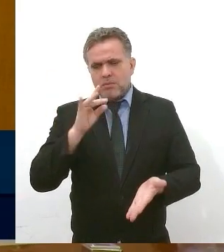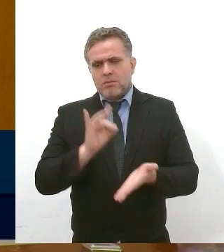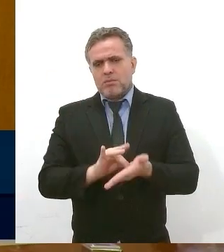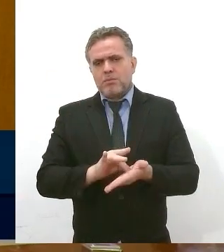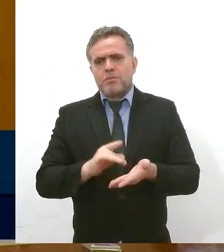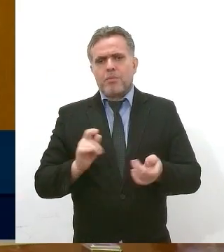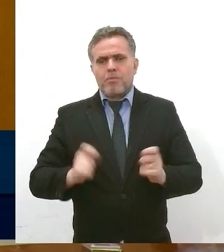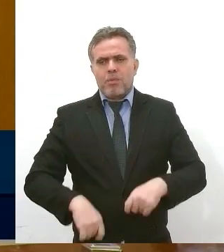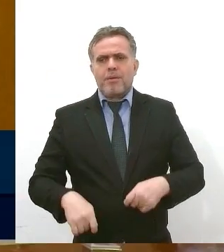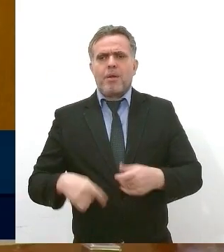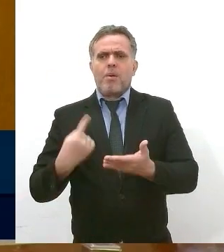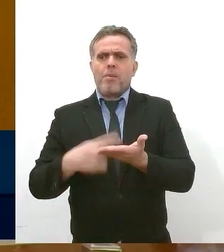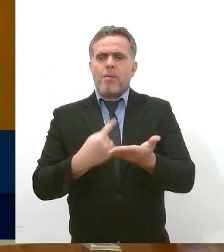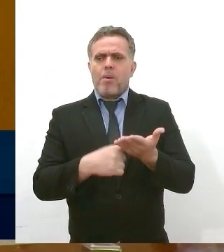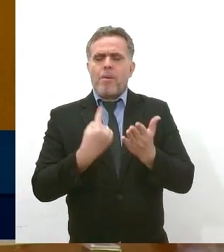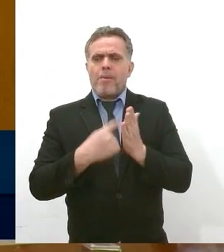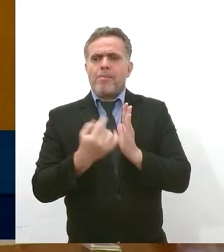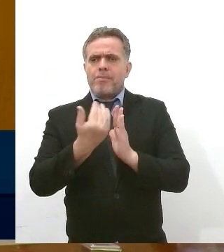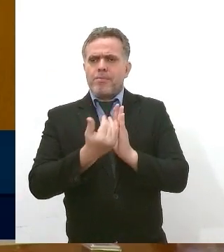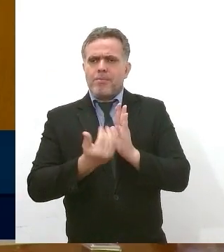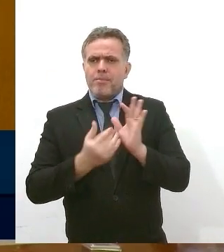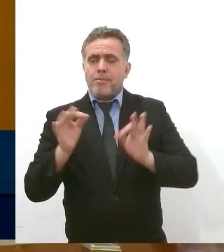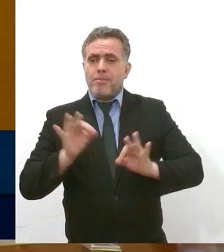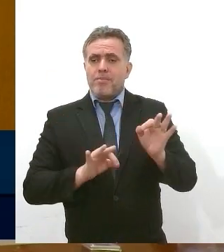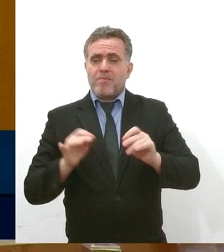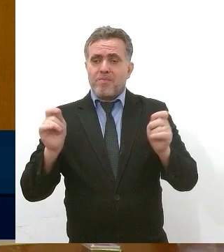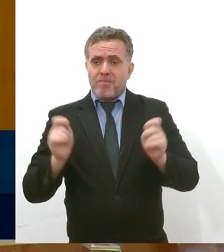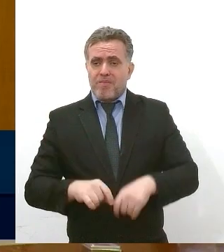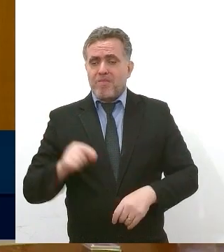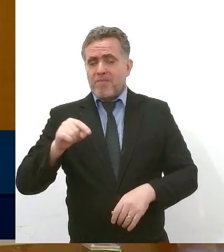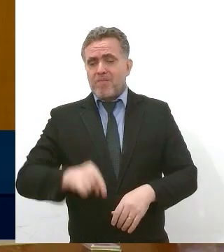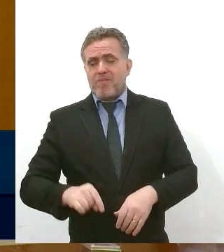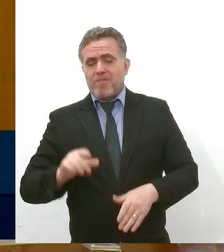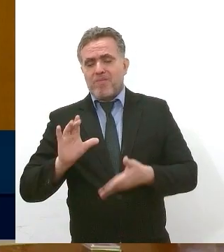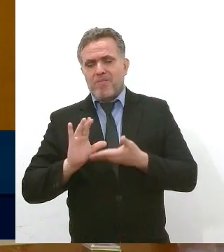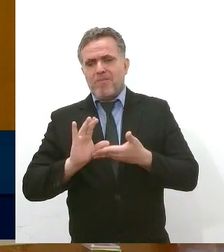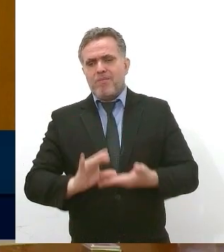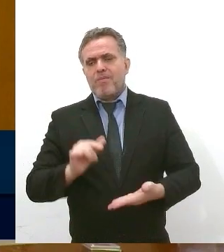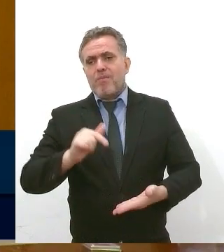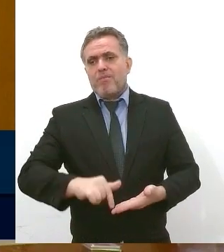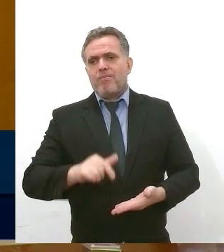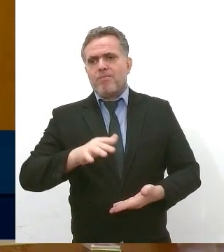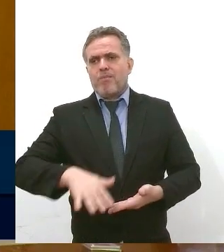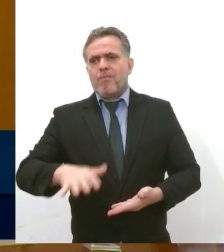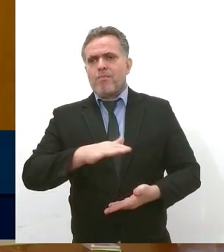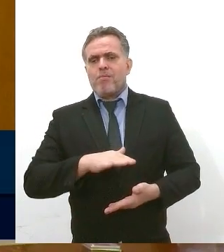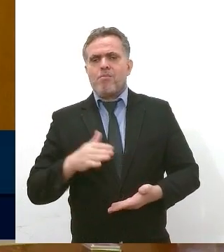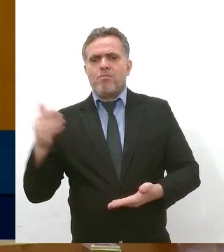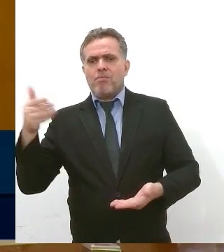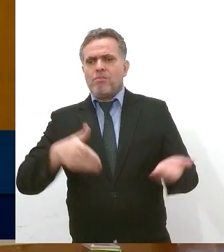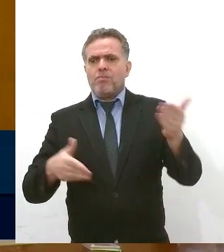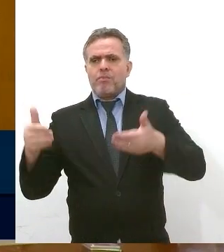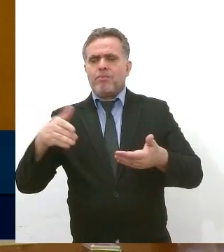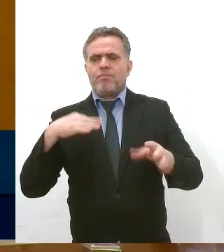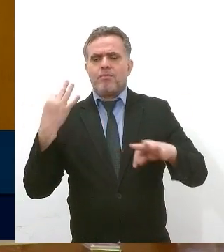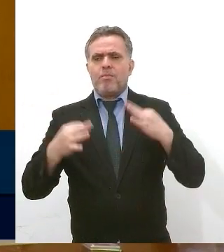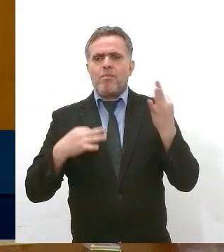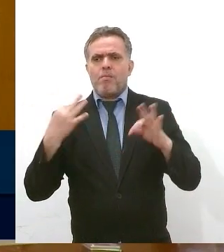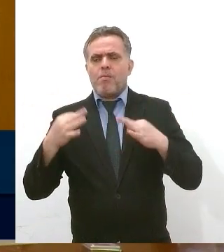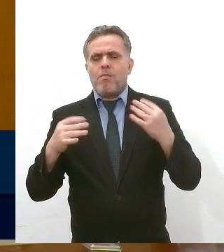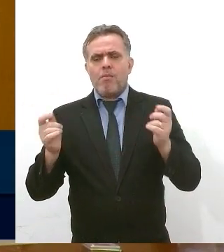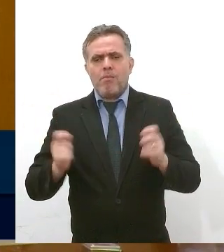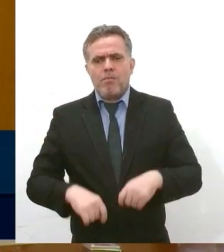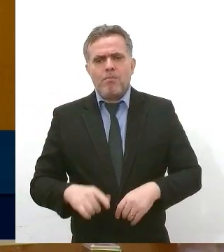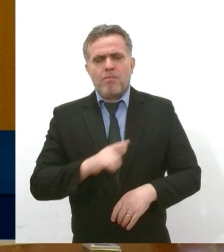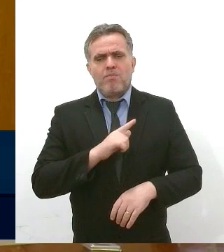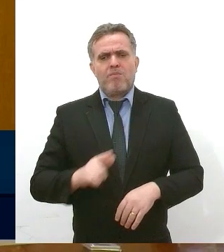dar condições para que Sergipe seja o destino e não o meio para os turistas, como bem destacou o governador no lançamento.